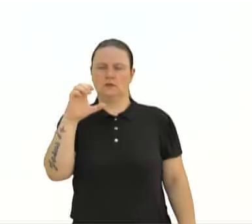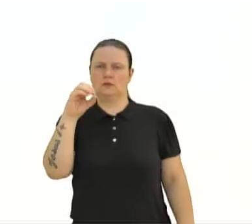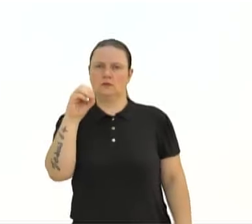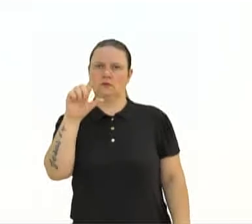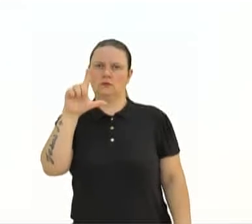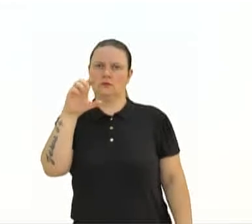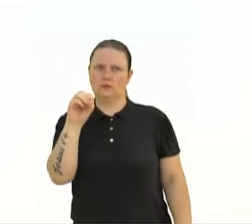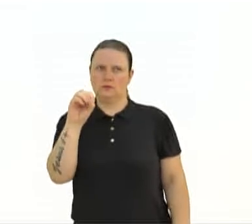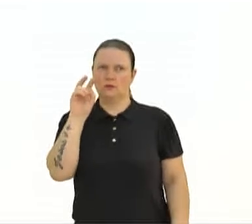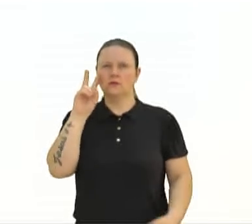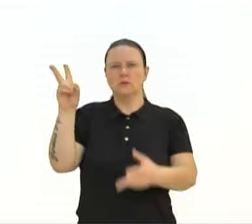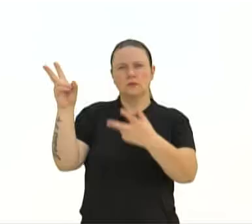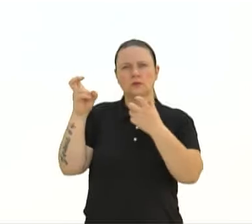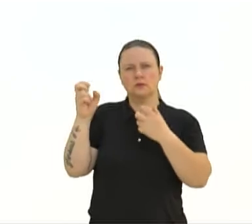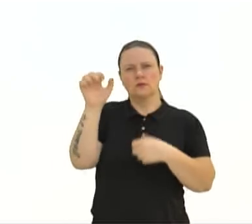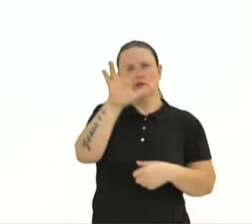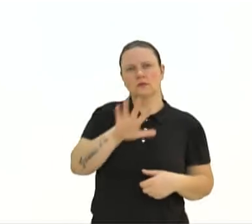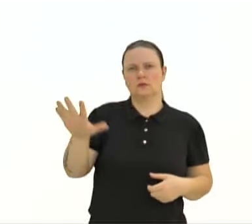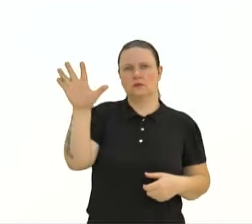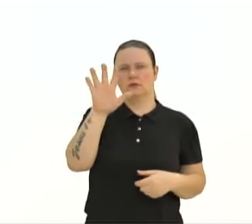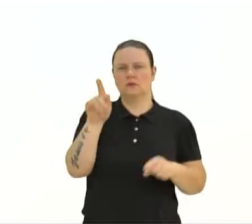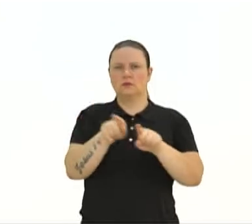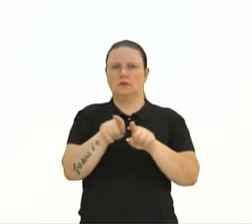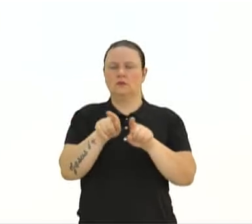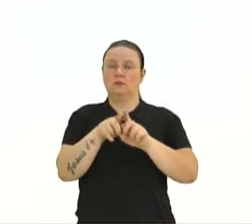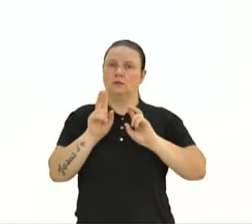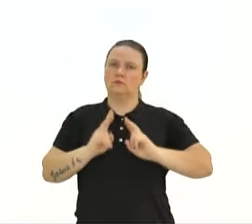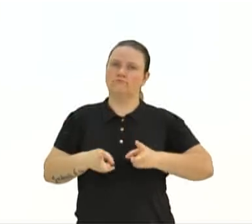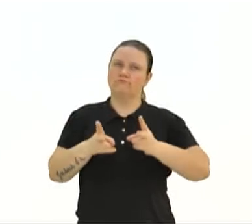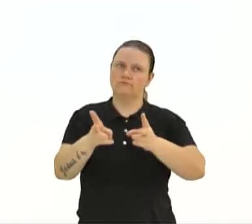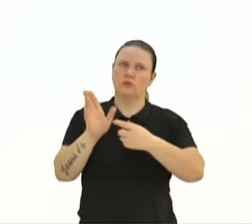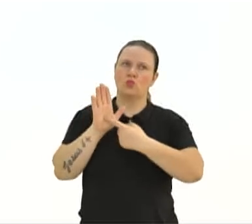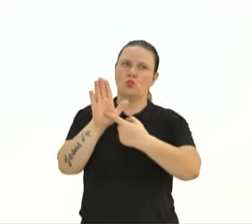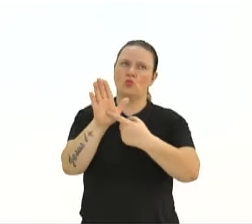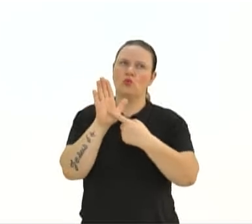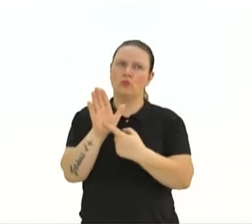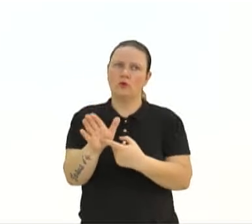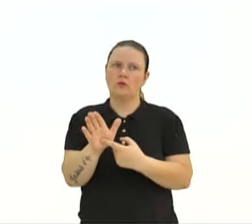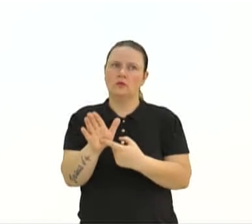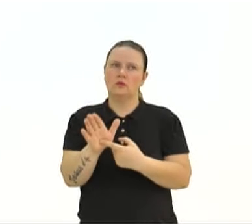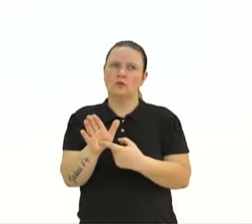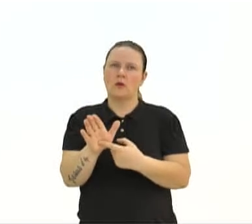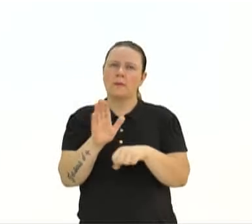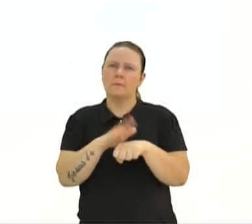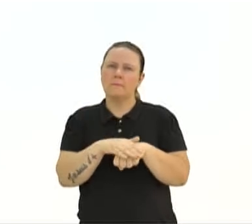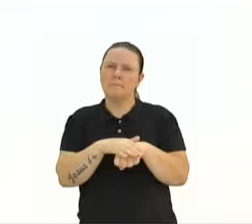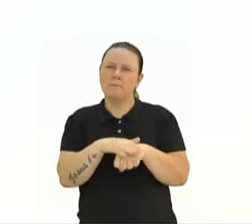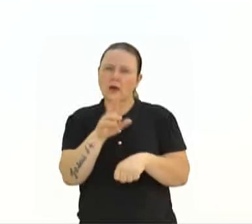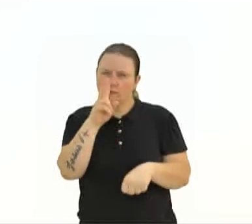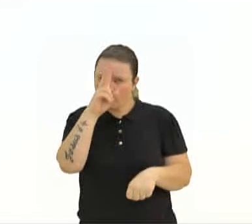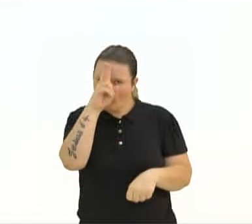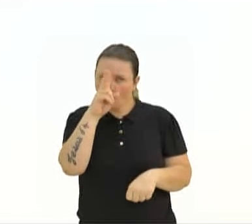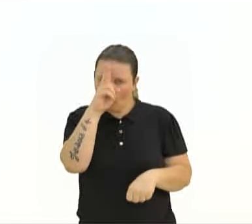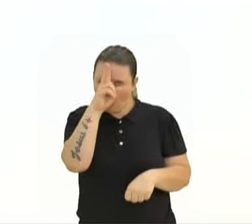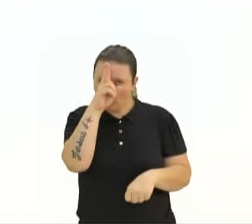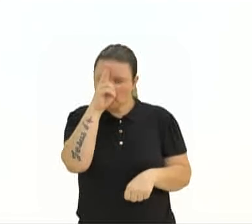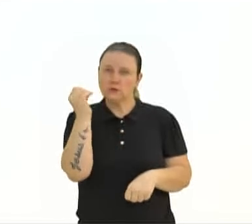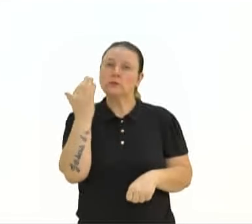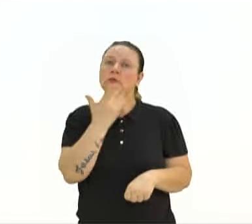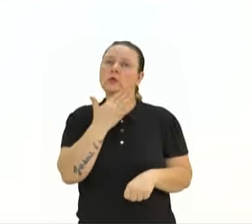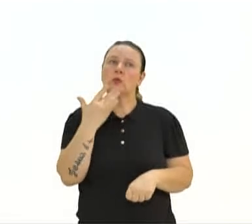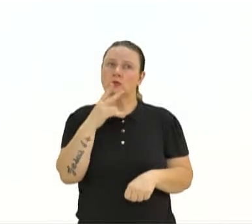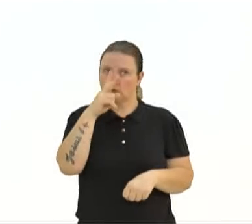mais líquida do núcleo. A outra parte bem significativa, eu acho que talvez a mais significativa para a aula de